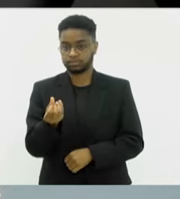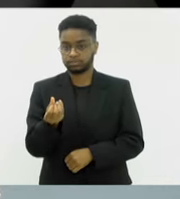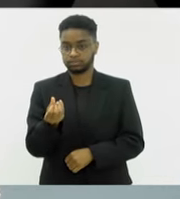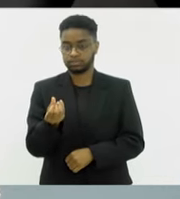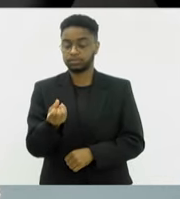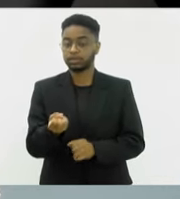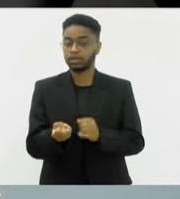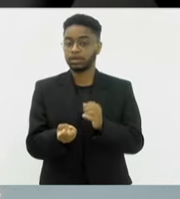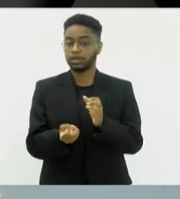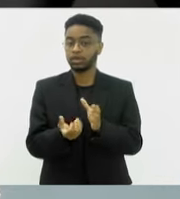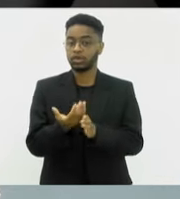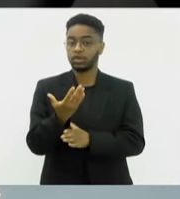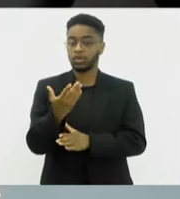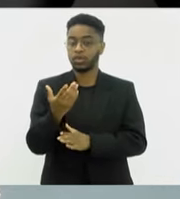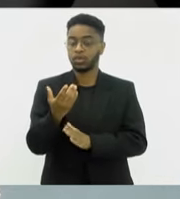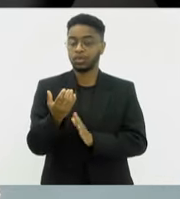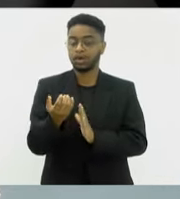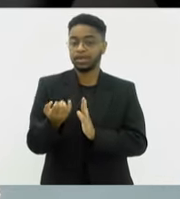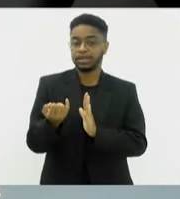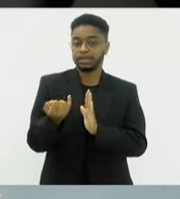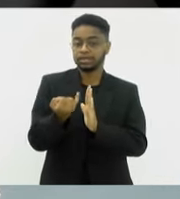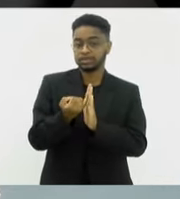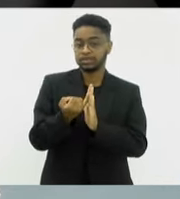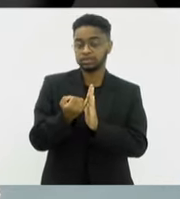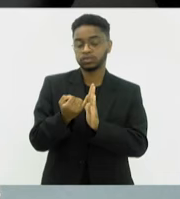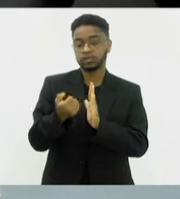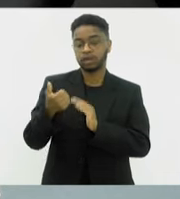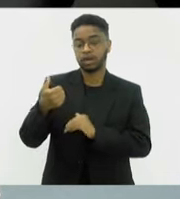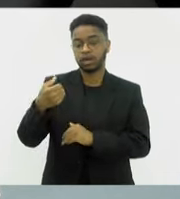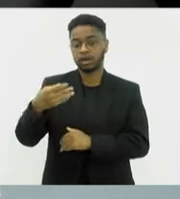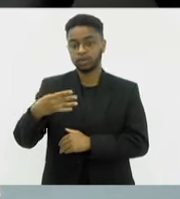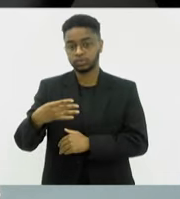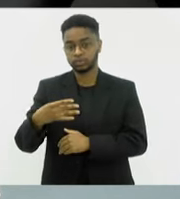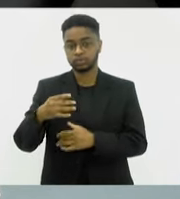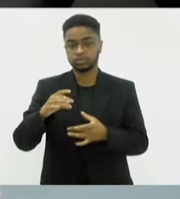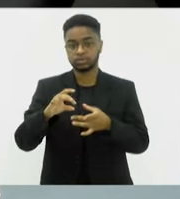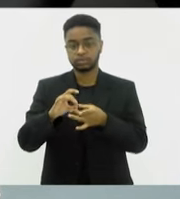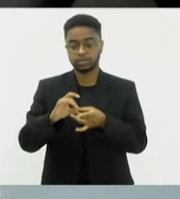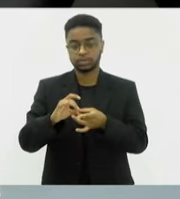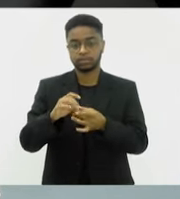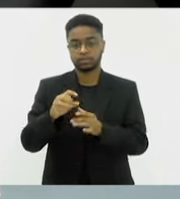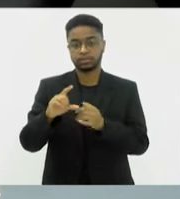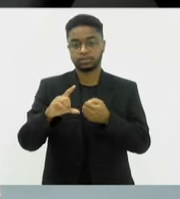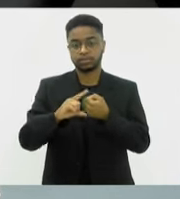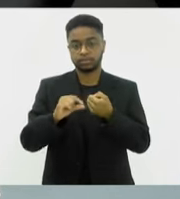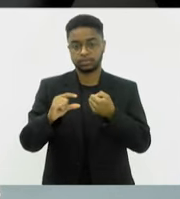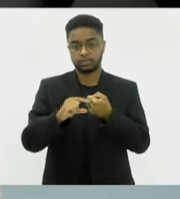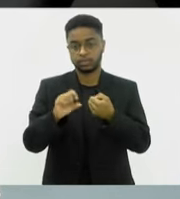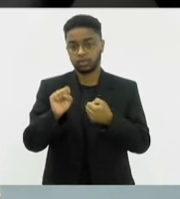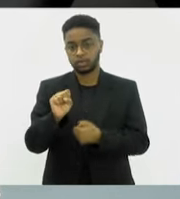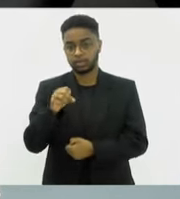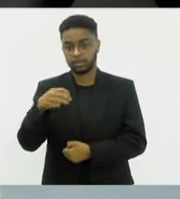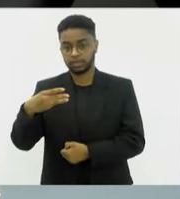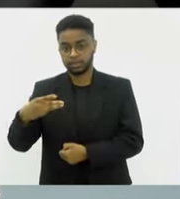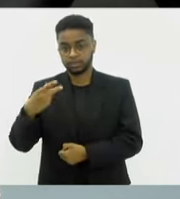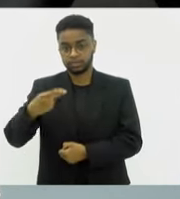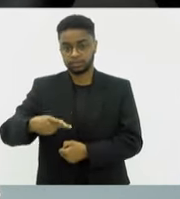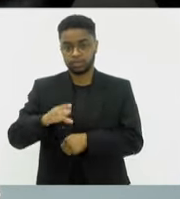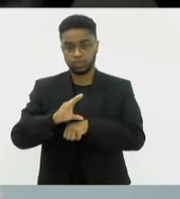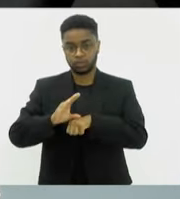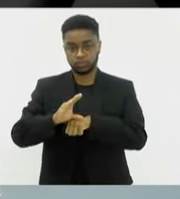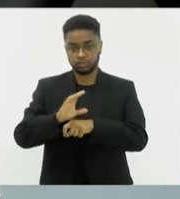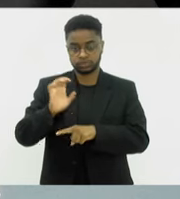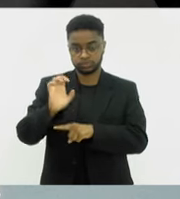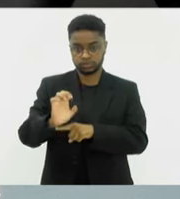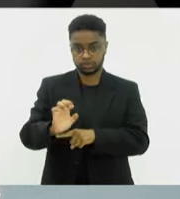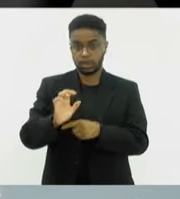2016 criou um inciso 14 no artigo 83 da Constituição do Estado, que